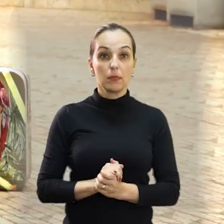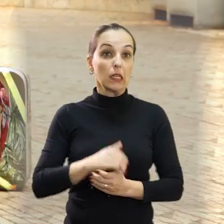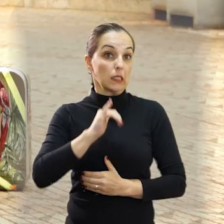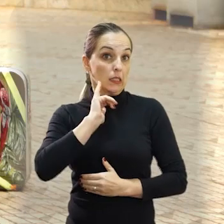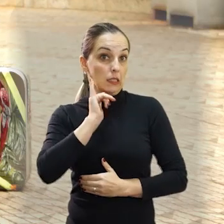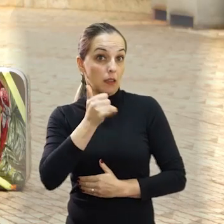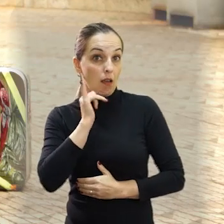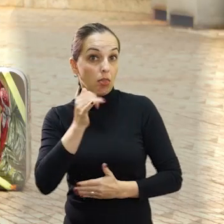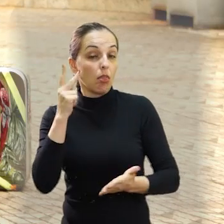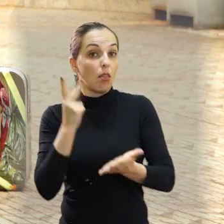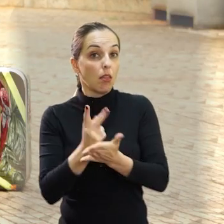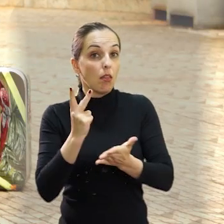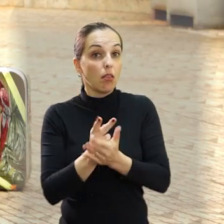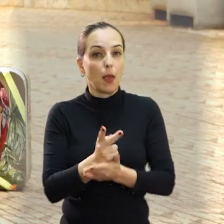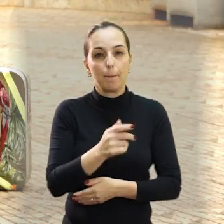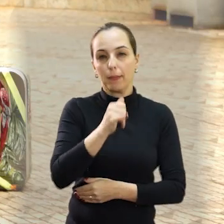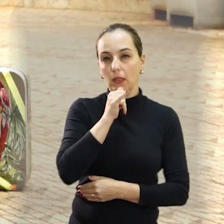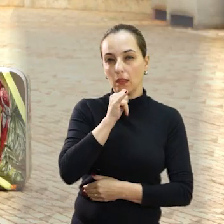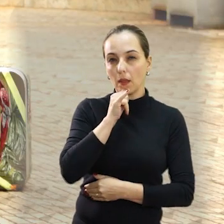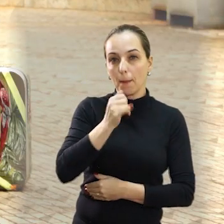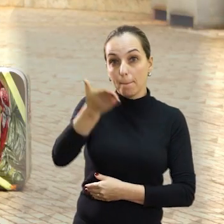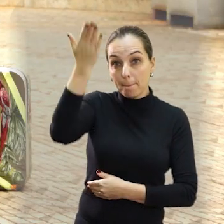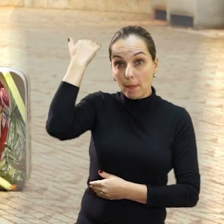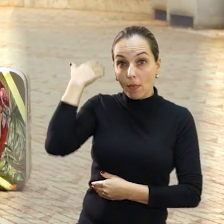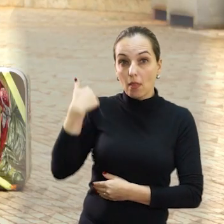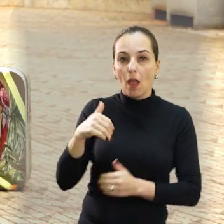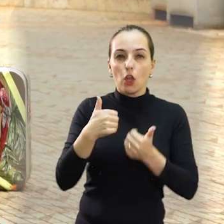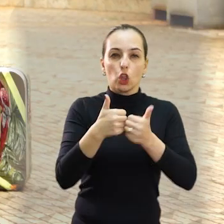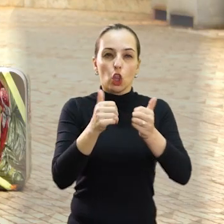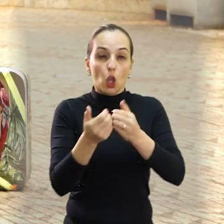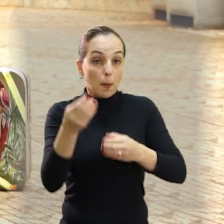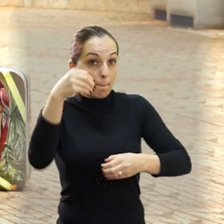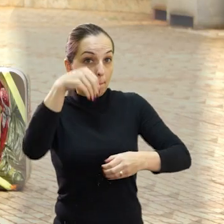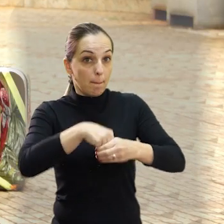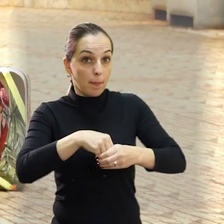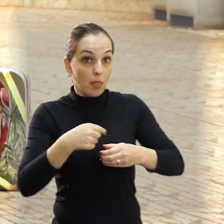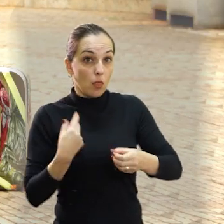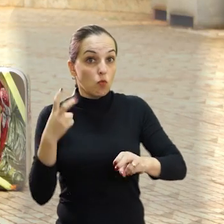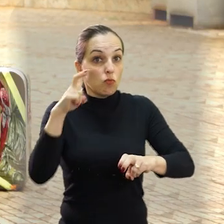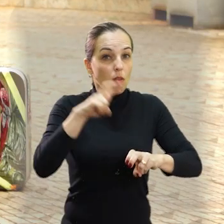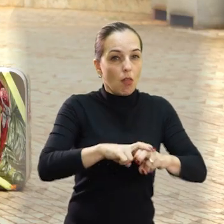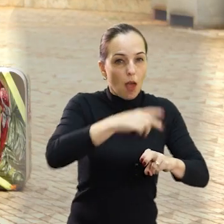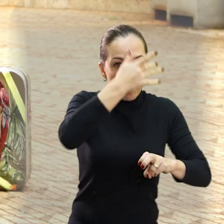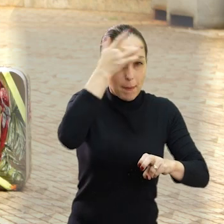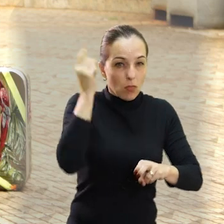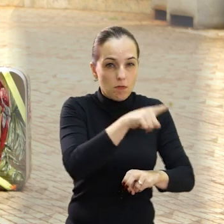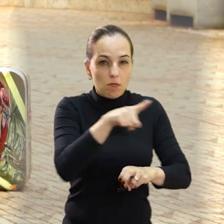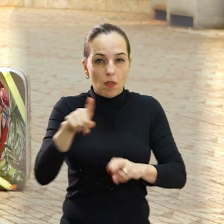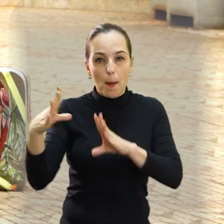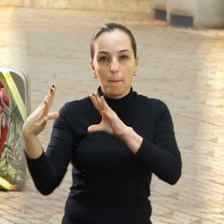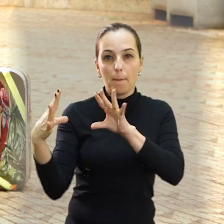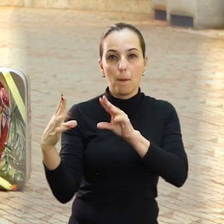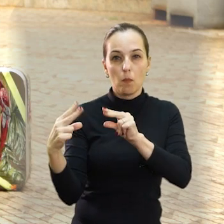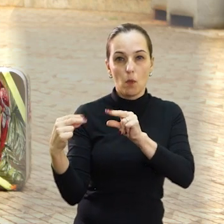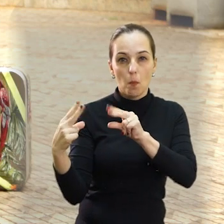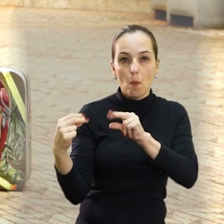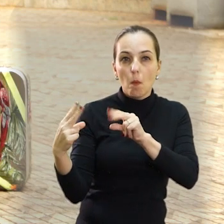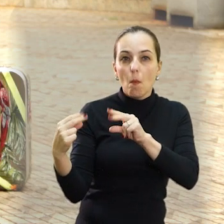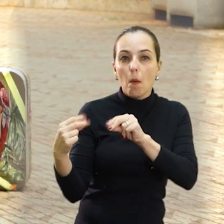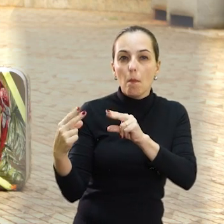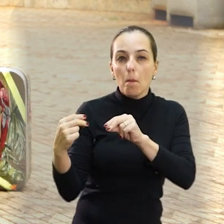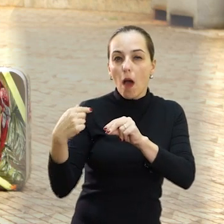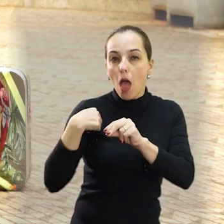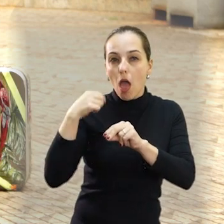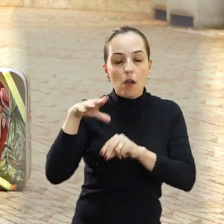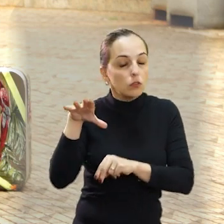Eu sempre fui de contar histórias. Eu saía, por exemplo, de algum lugar onde eu via histórias, eu